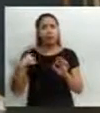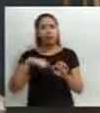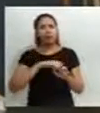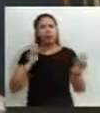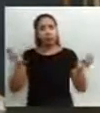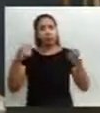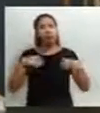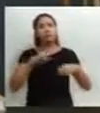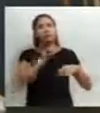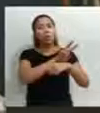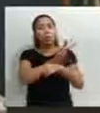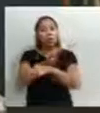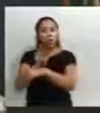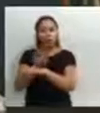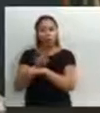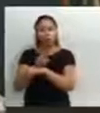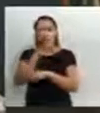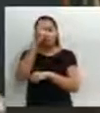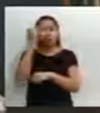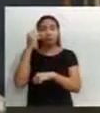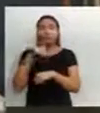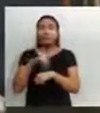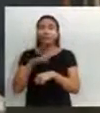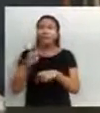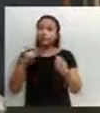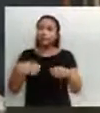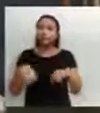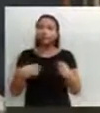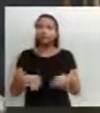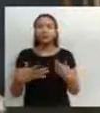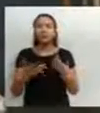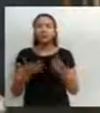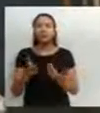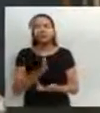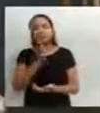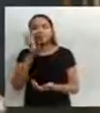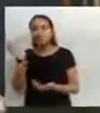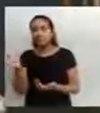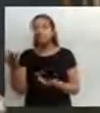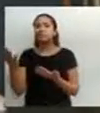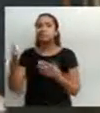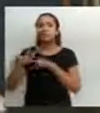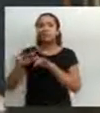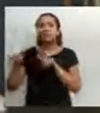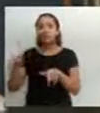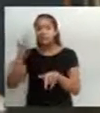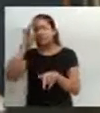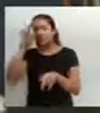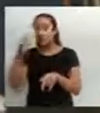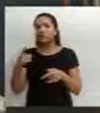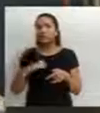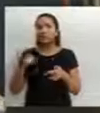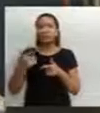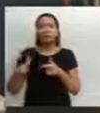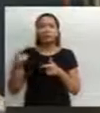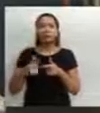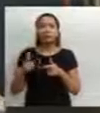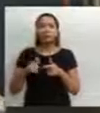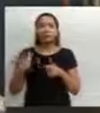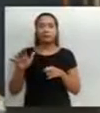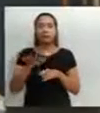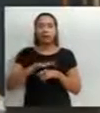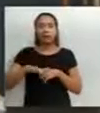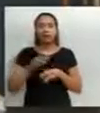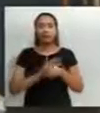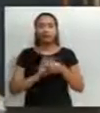aliado para que possamos proteger aqueles que acabam precisando de um leito hospitalar, que acabam agravando